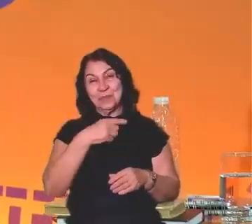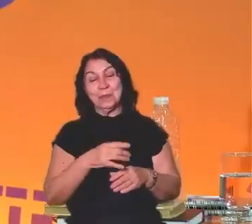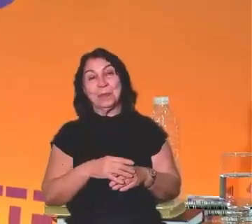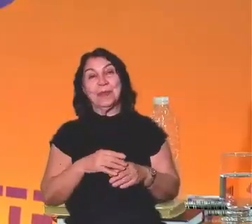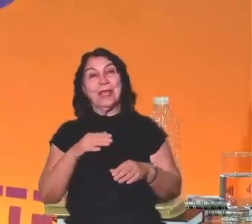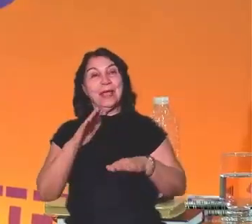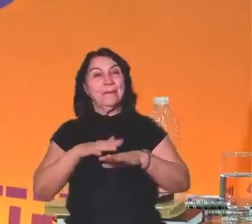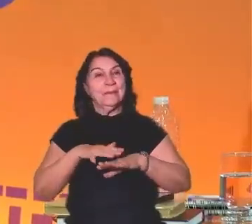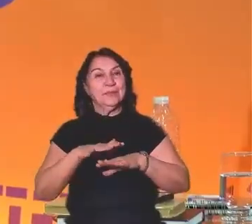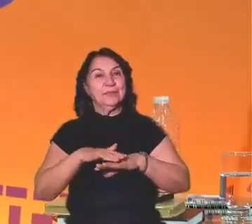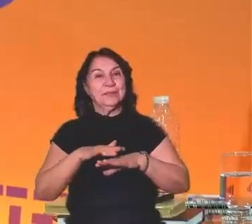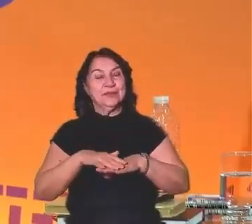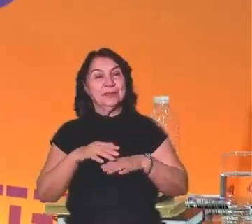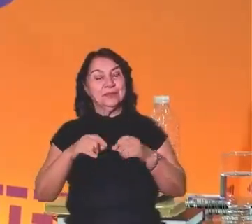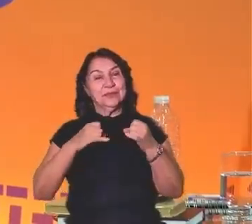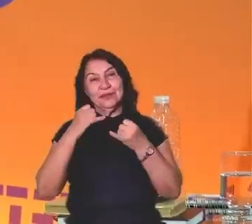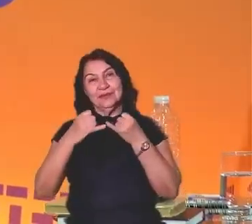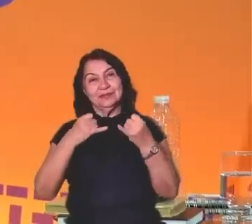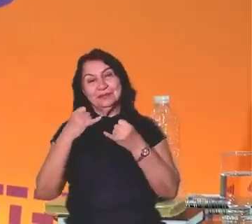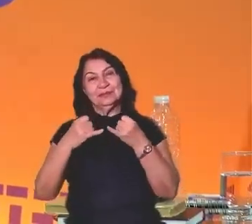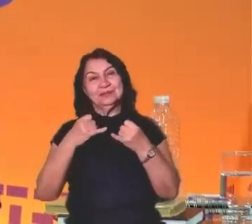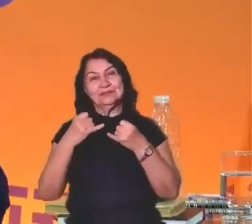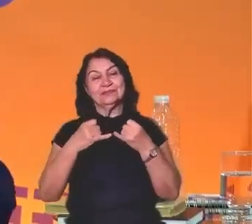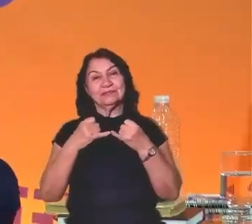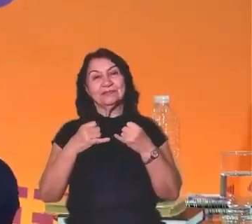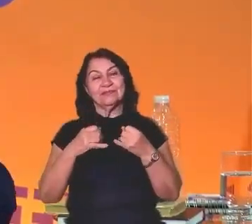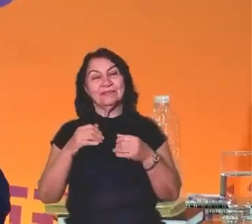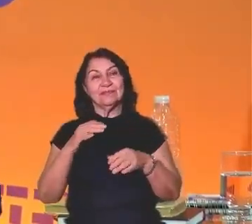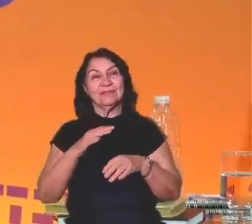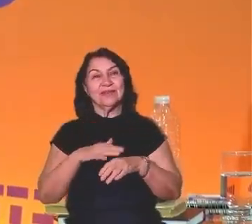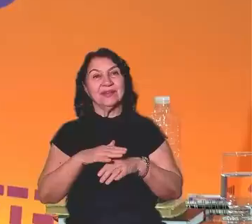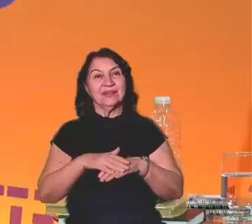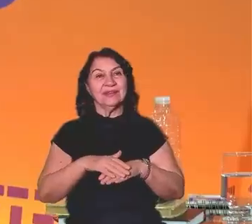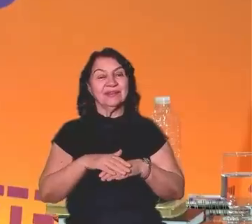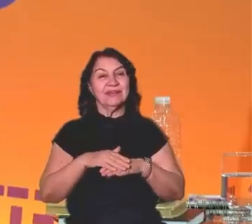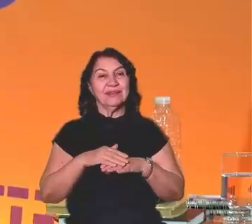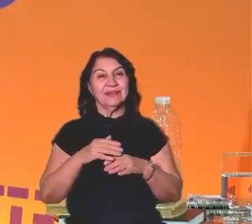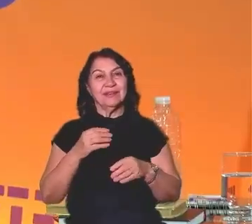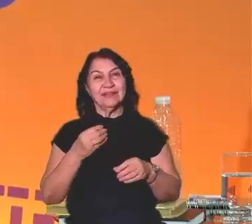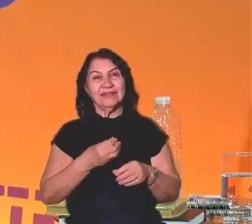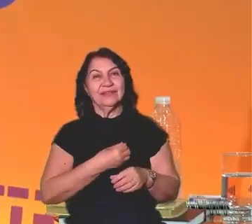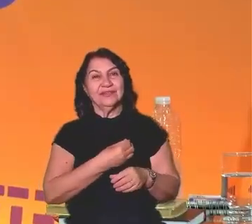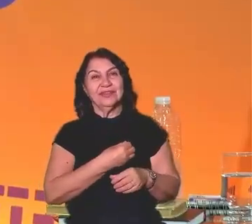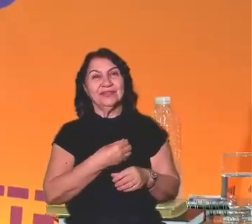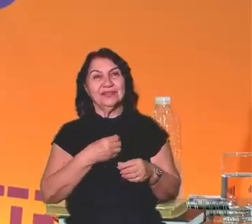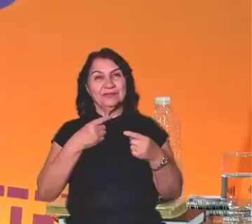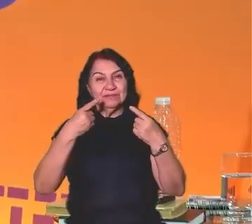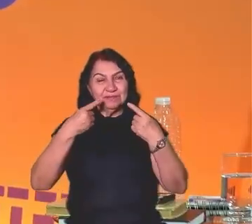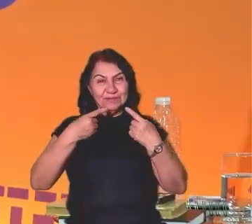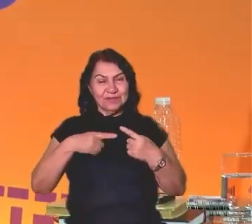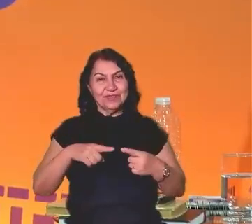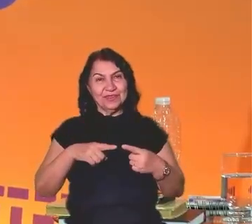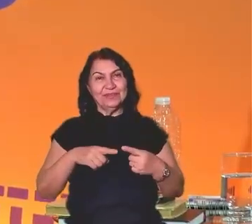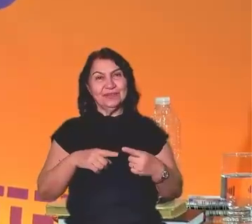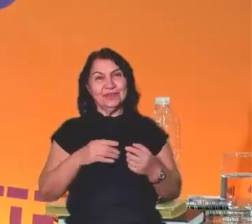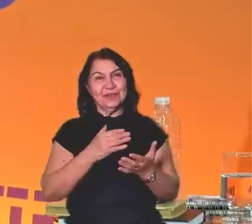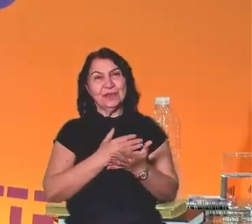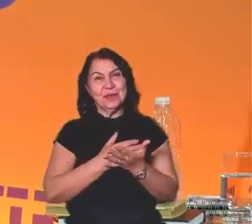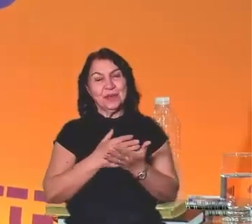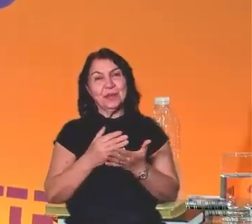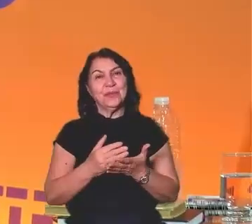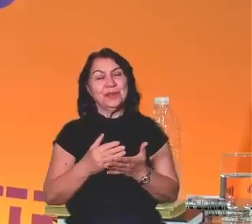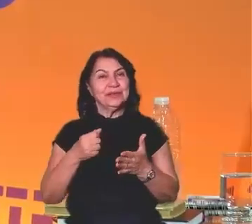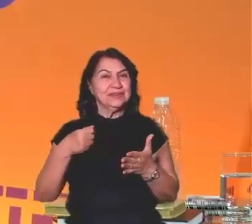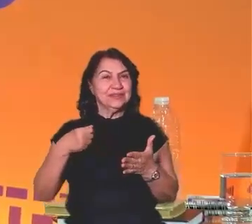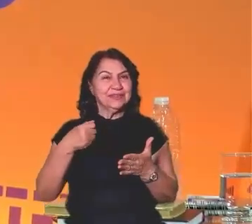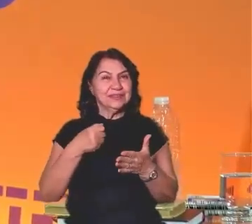A matemática, mas assim, brincadeiras à parte, a gente vivencia isso na própria escola, né? É um desafio que a gente começa a lutar